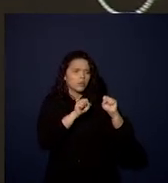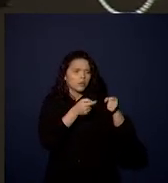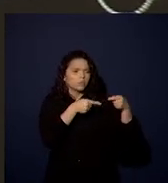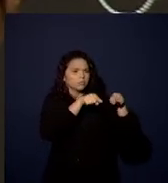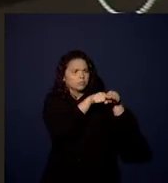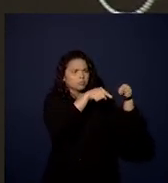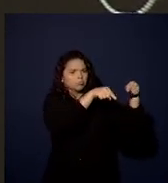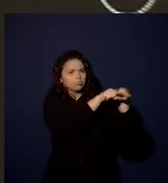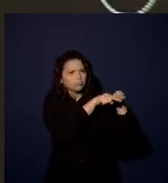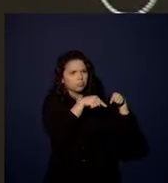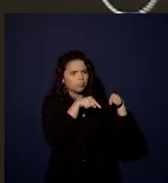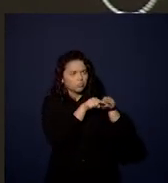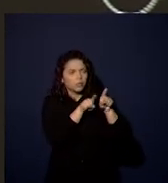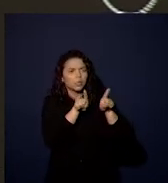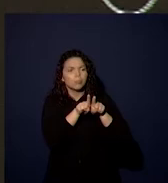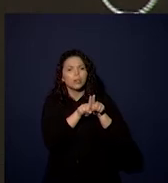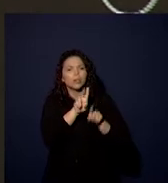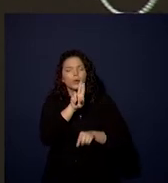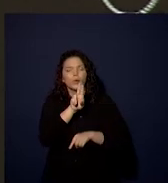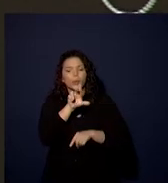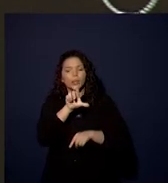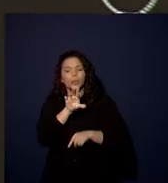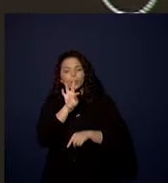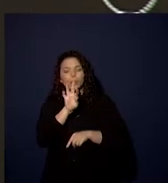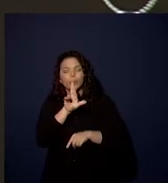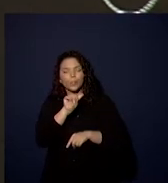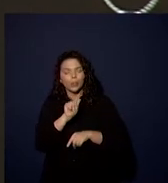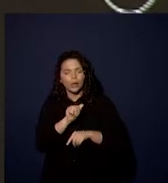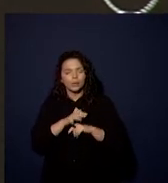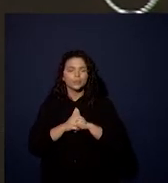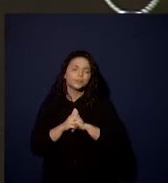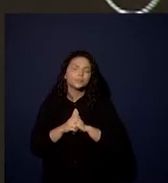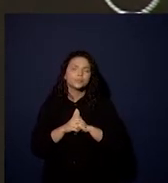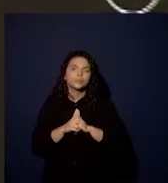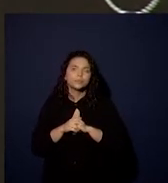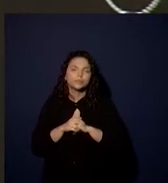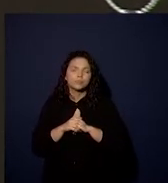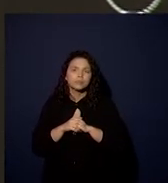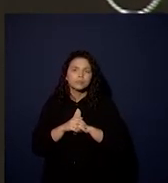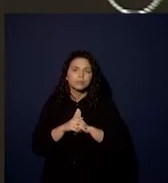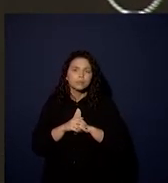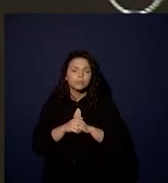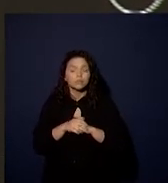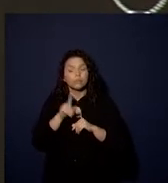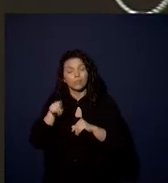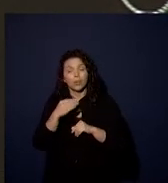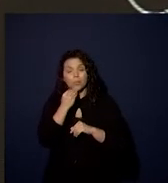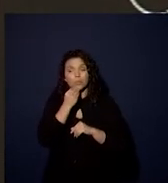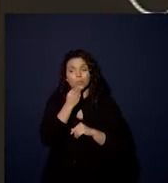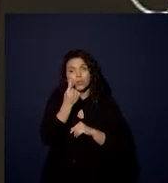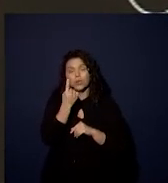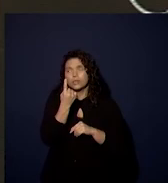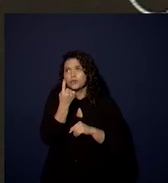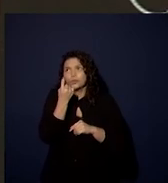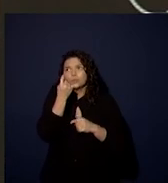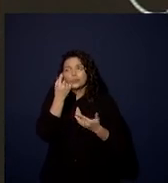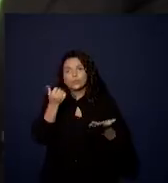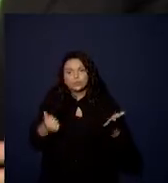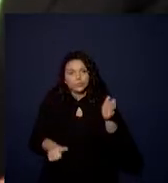vocês é como a própria Ultra né tá entrando no setor eu acho que é uma oportunidade única né da gente